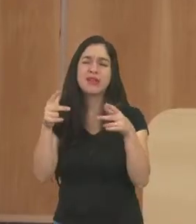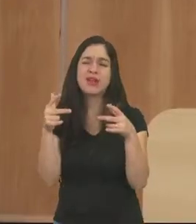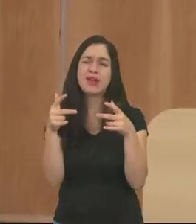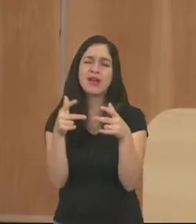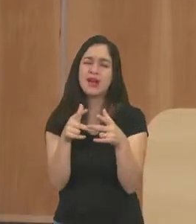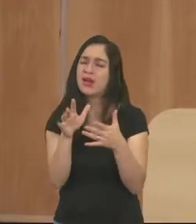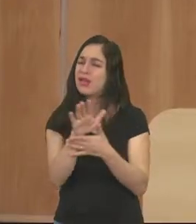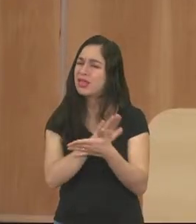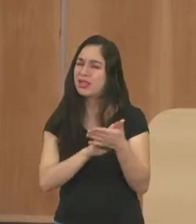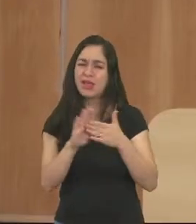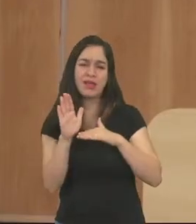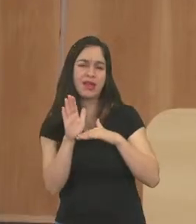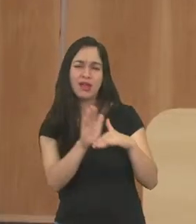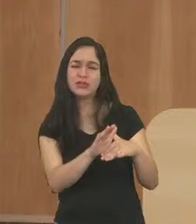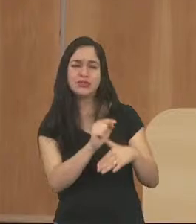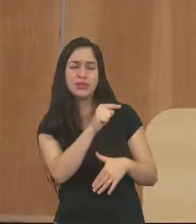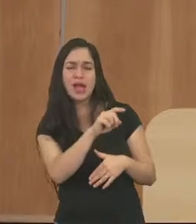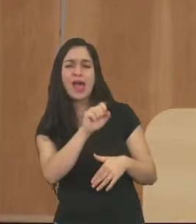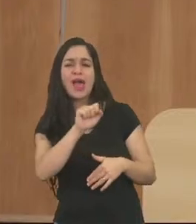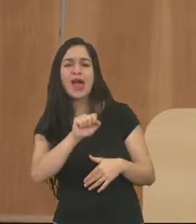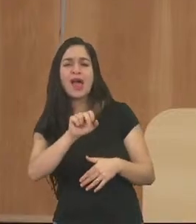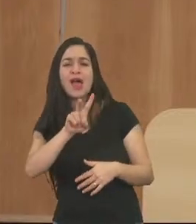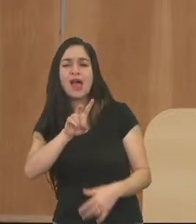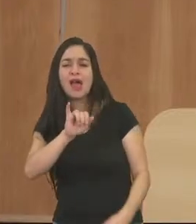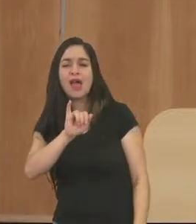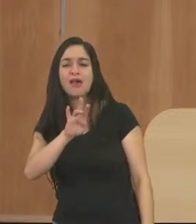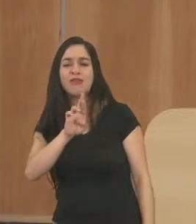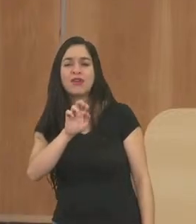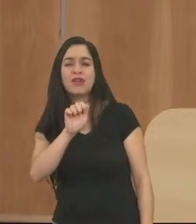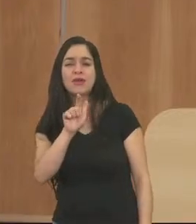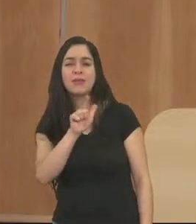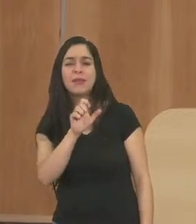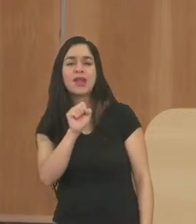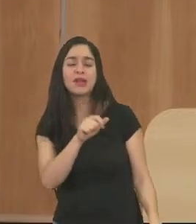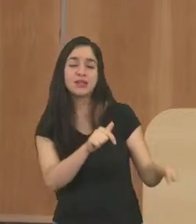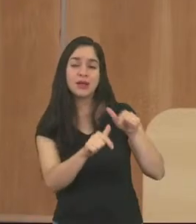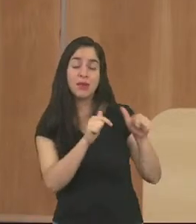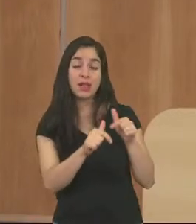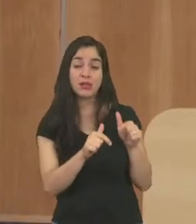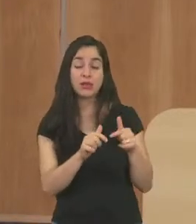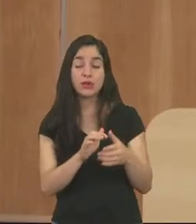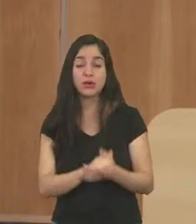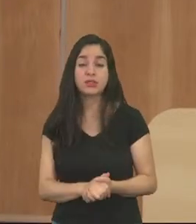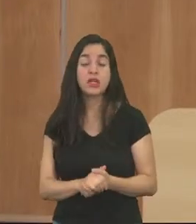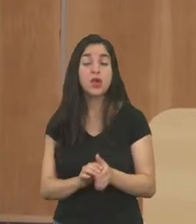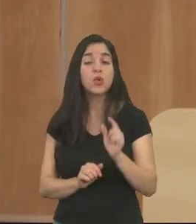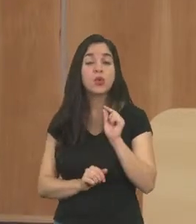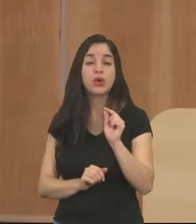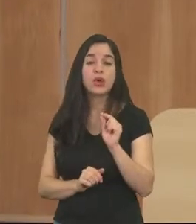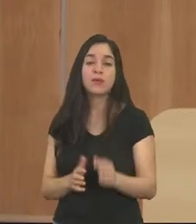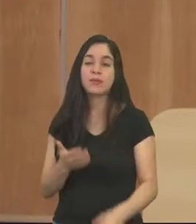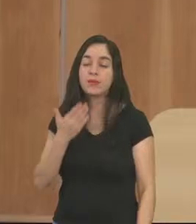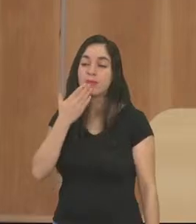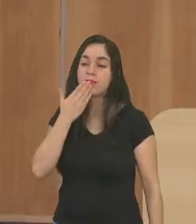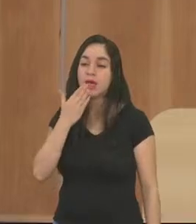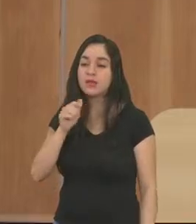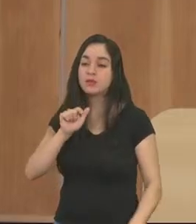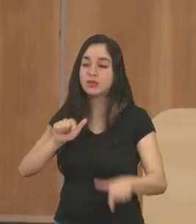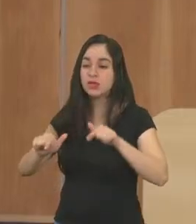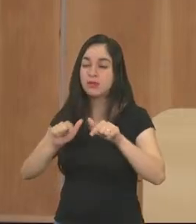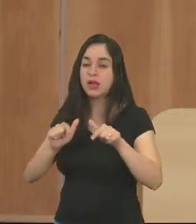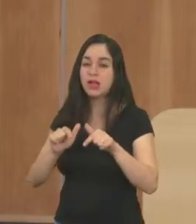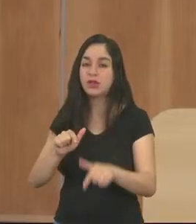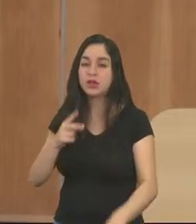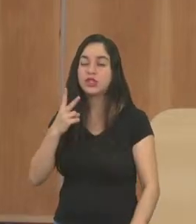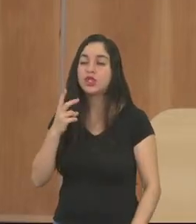da Avibras. A solicitação para que os trabalhadores que estão com 2 anos